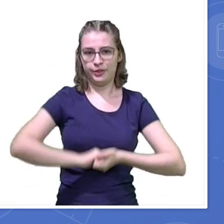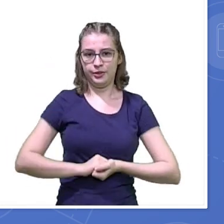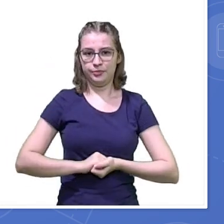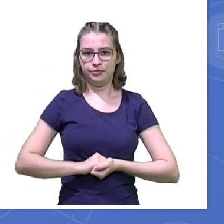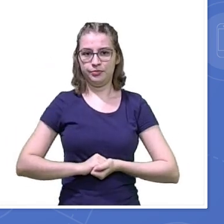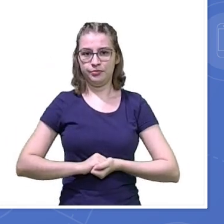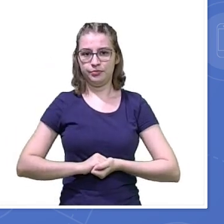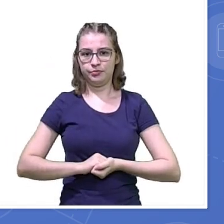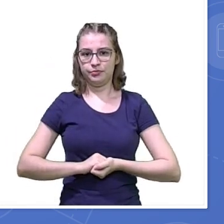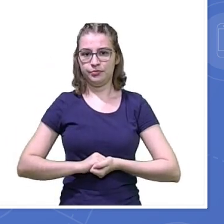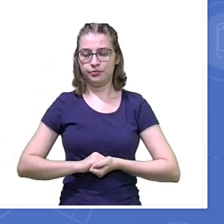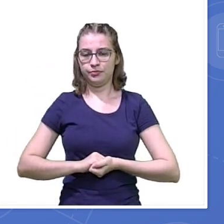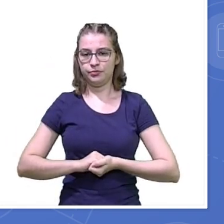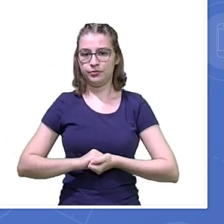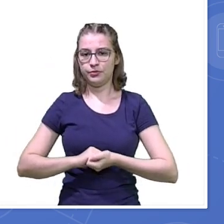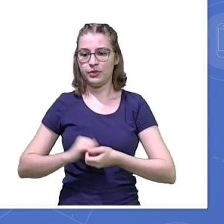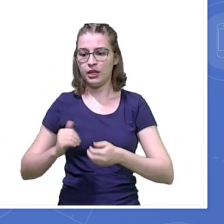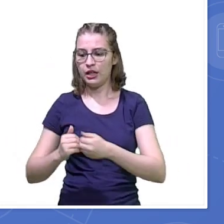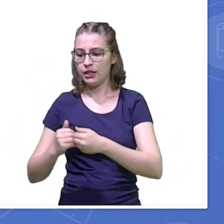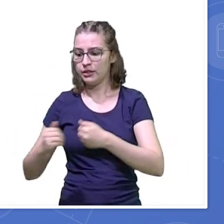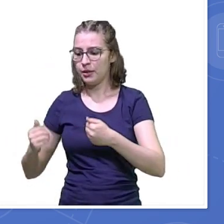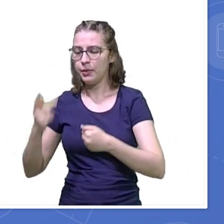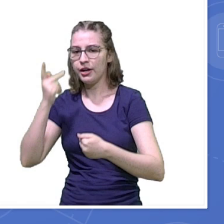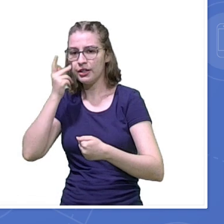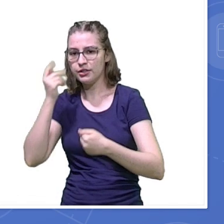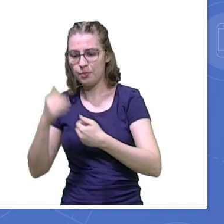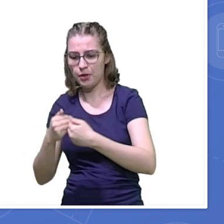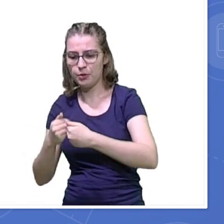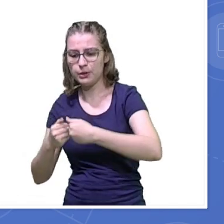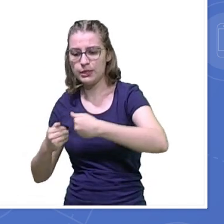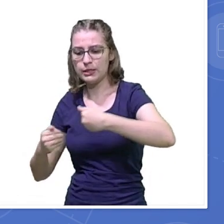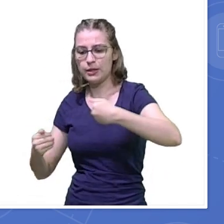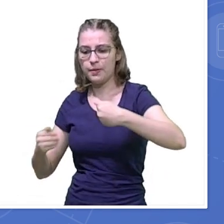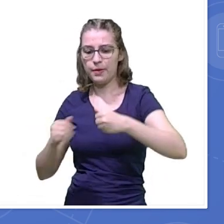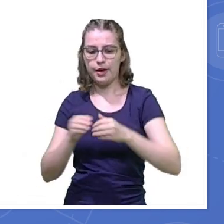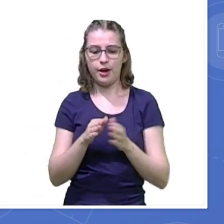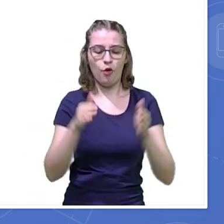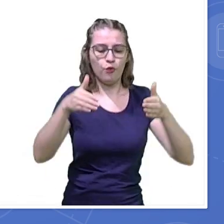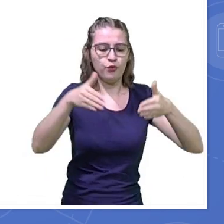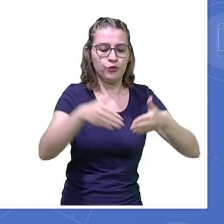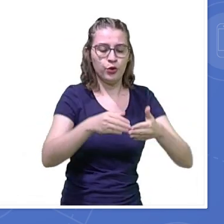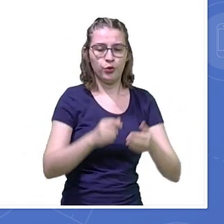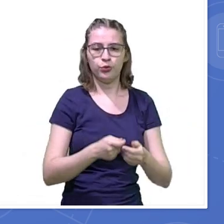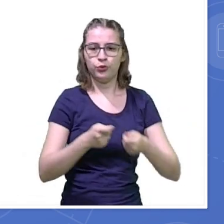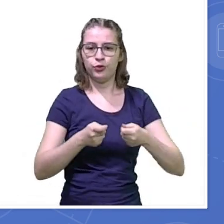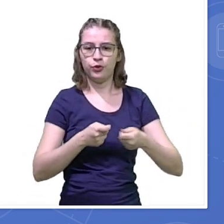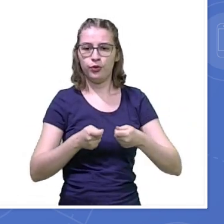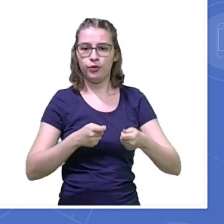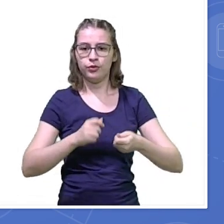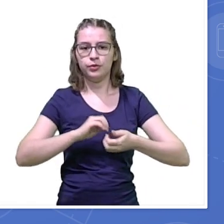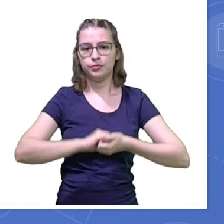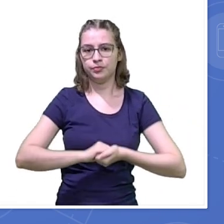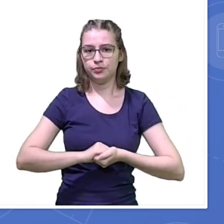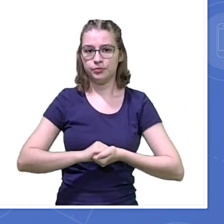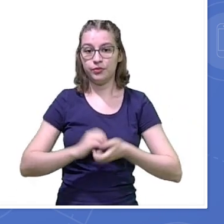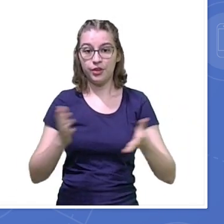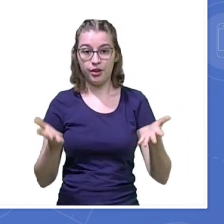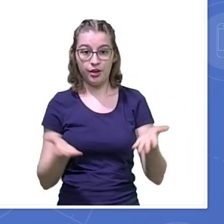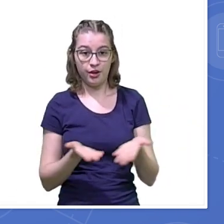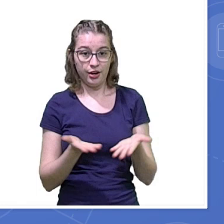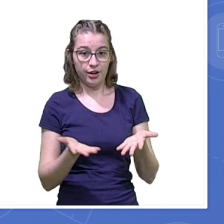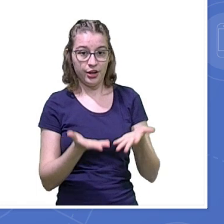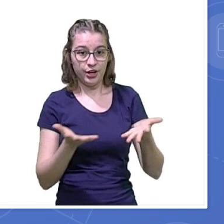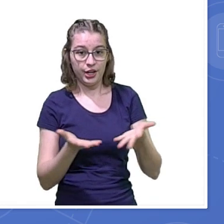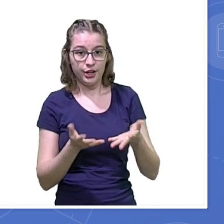Paulo a sede do governo federal, impedindo que a elite cafeicultora continuasse a controlá-lo. Letra B, estimular a ocupação do